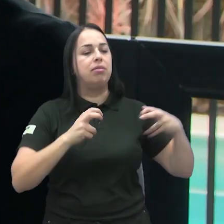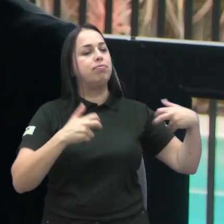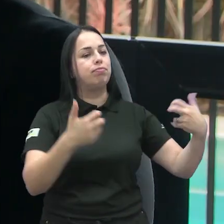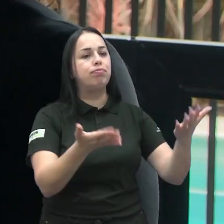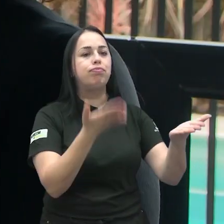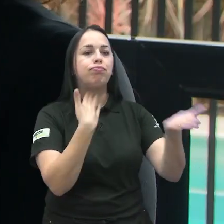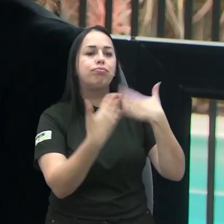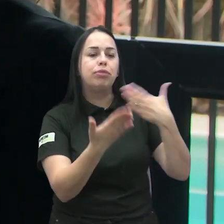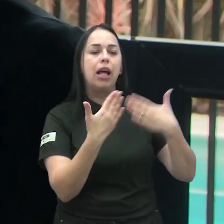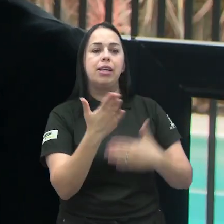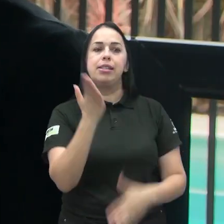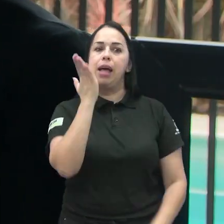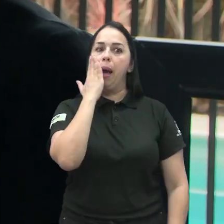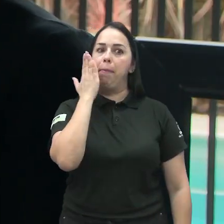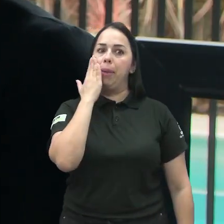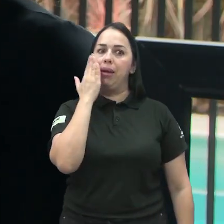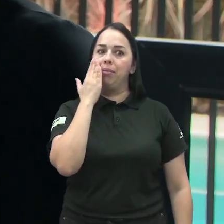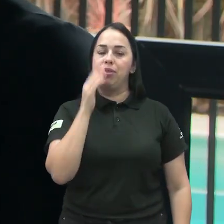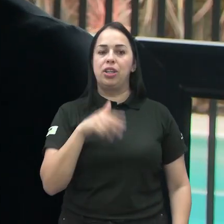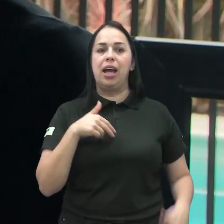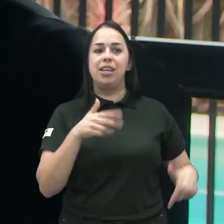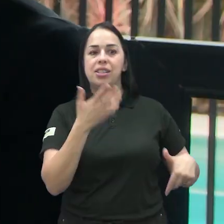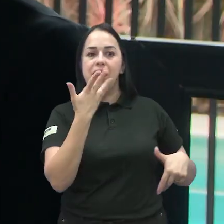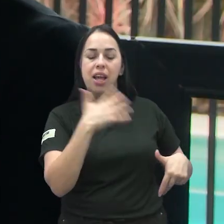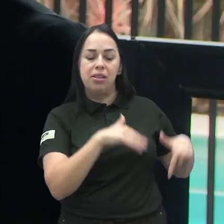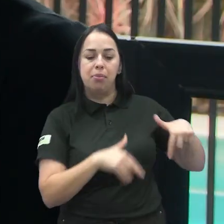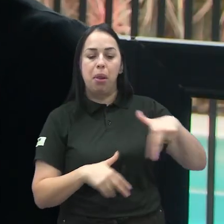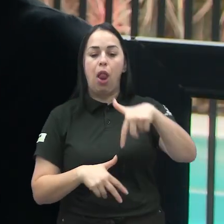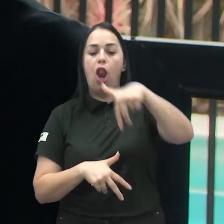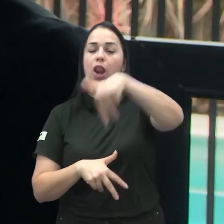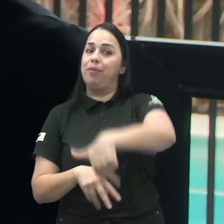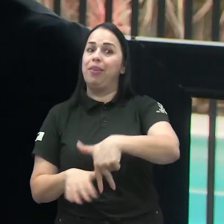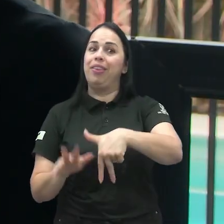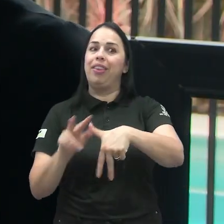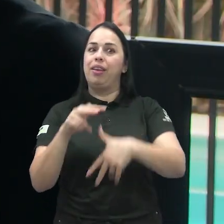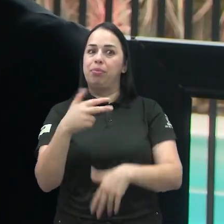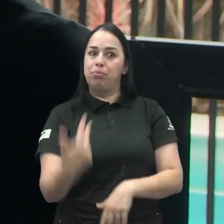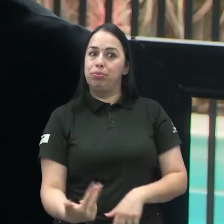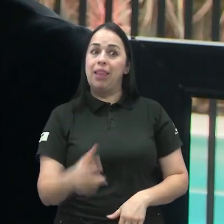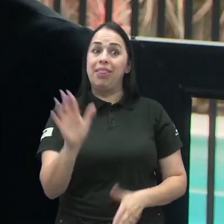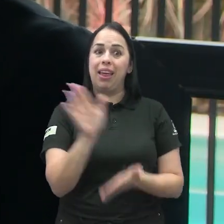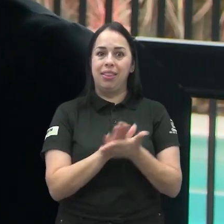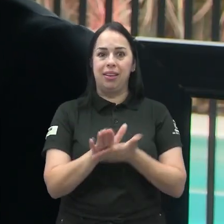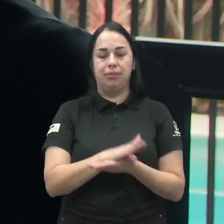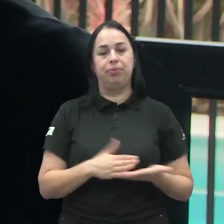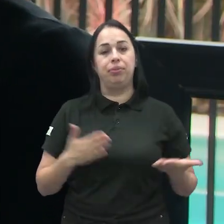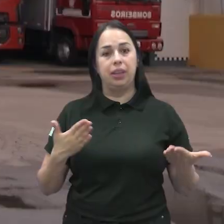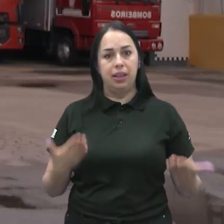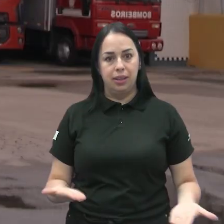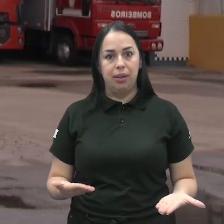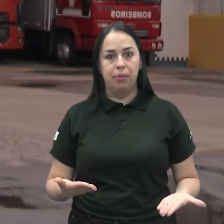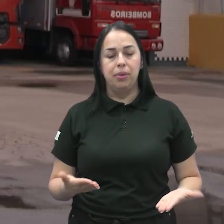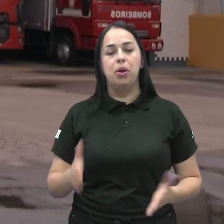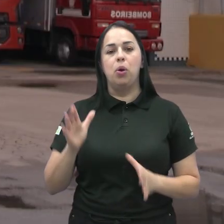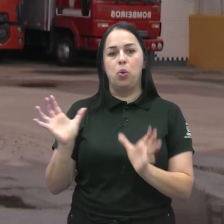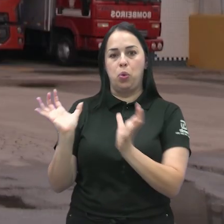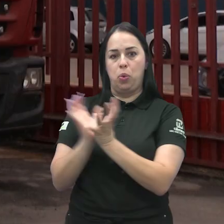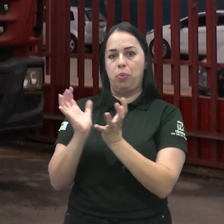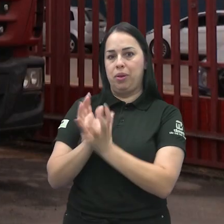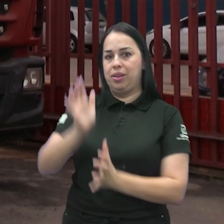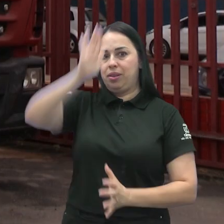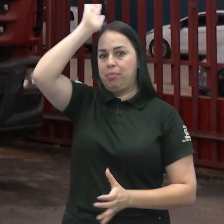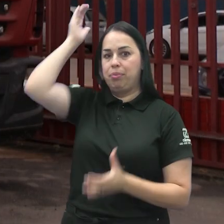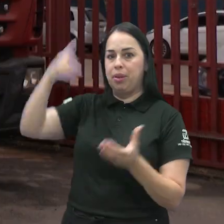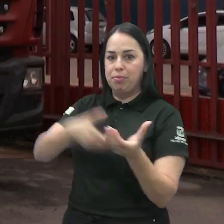papo legal, aquela conversa legal, sabendo que não vai ocorrer nenhum incidente ou acidente na piscina, né, por conta dessas grades. Diante desse cenário,